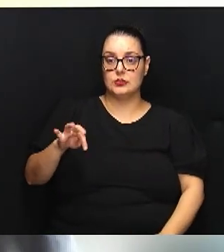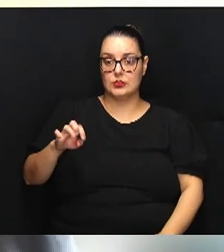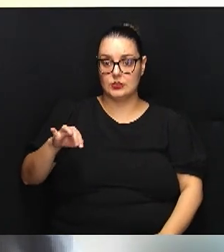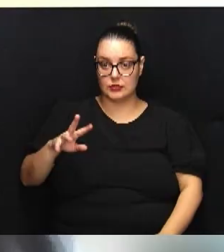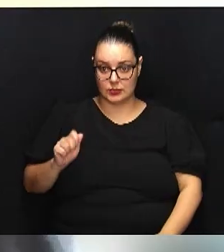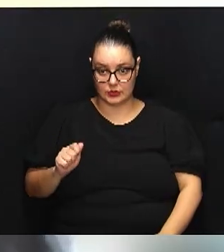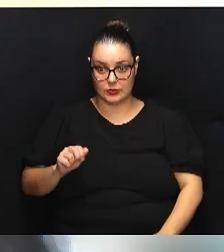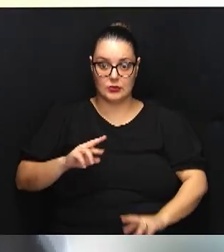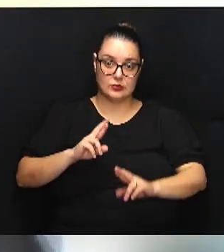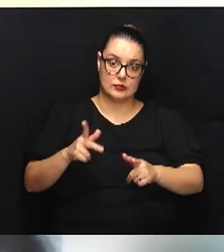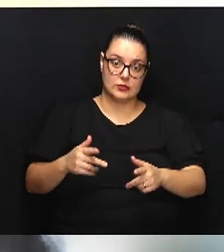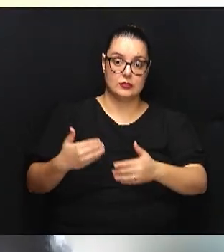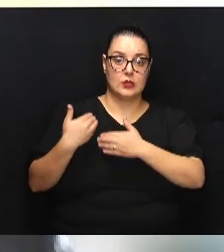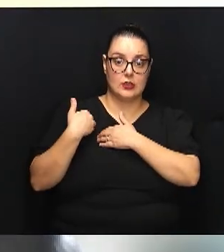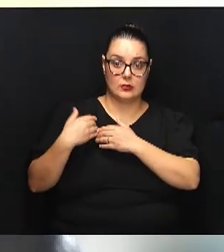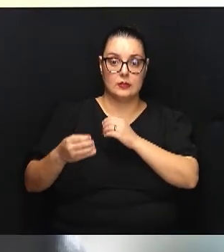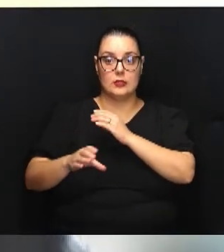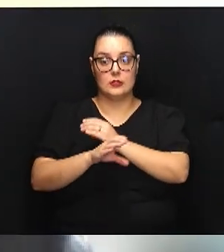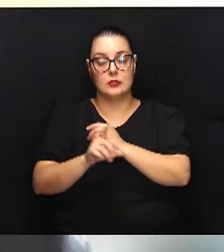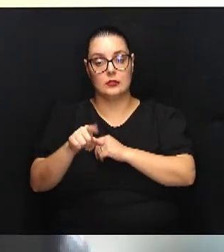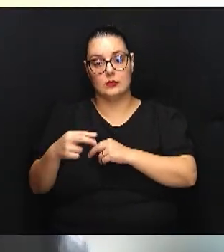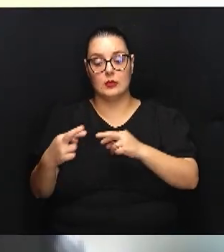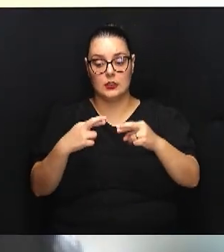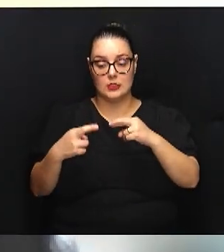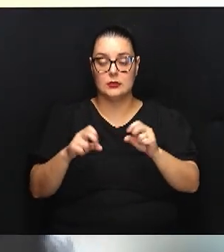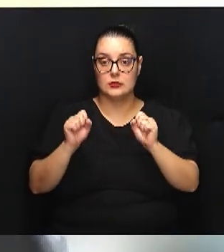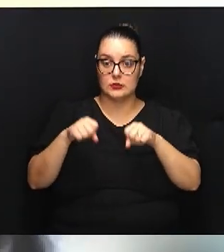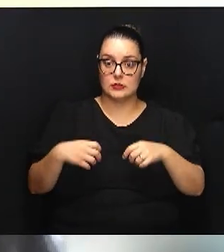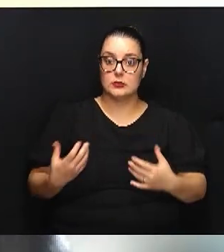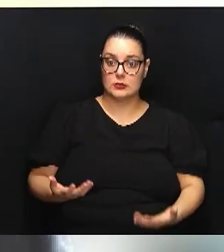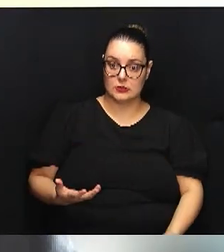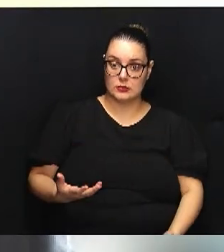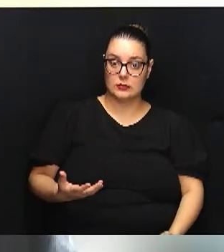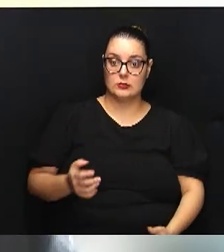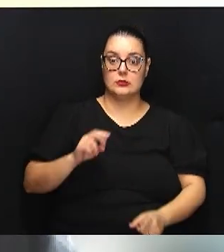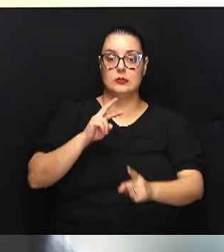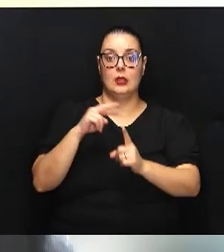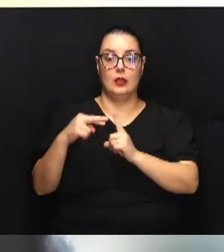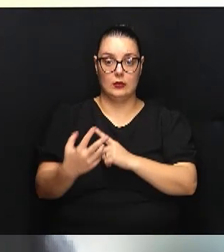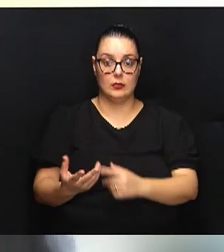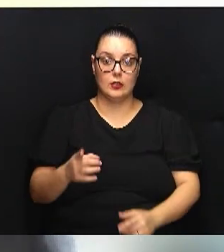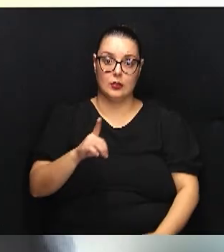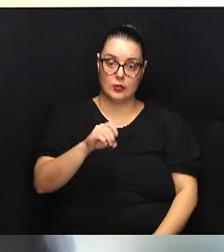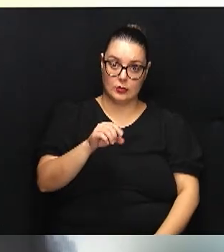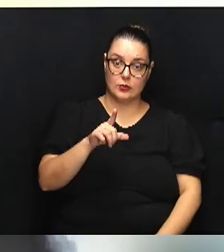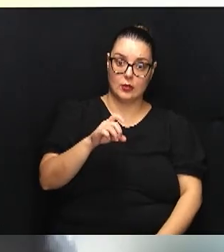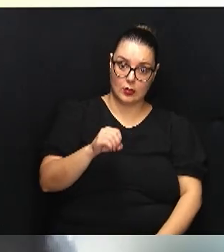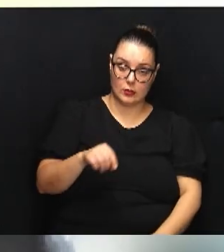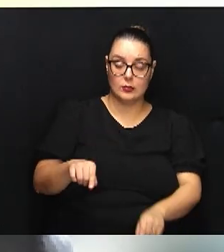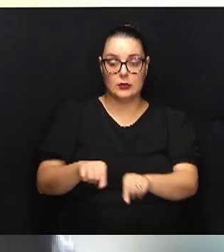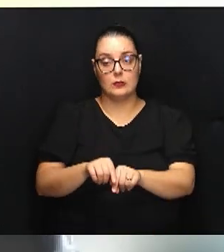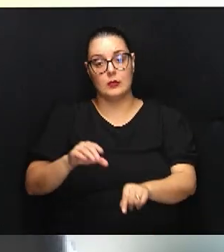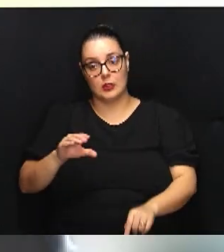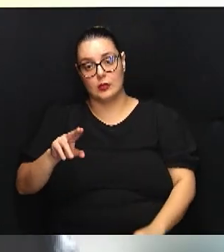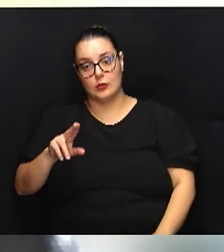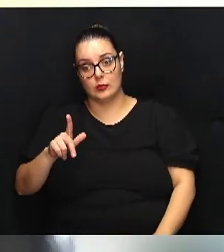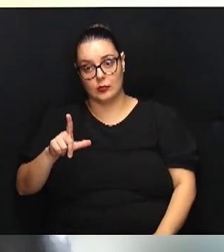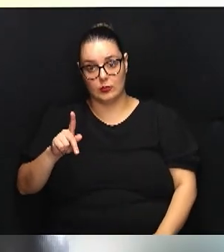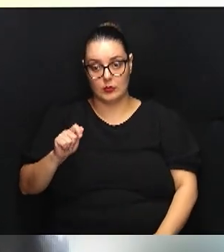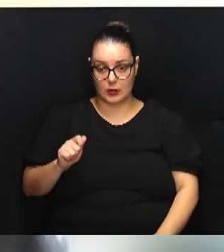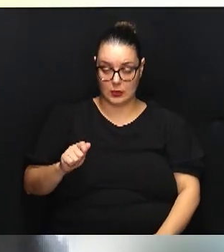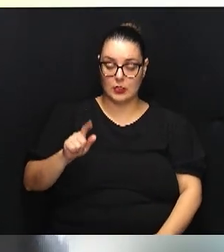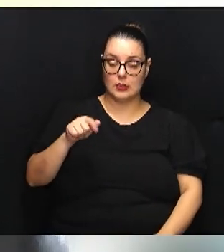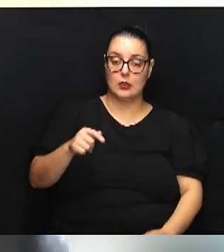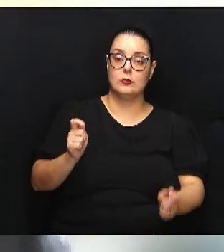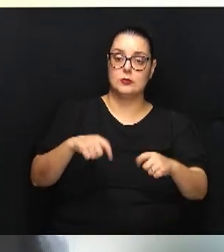é subjetiva, diferentemente da responsabilidade civil. Então, são analisados, sim, aspectos como dolo e